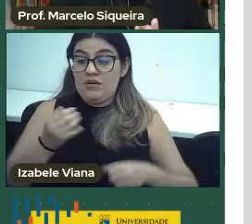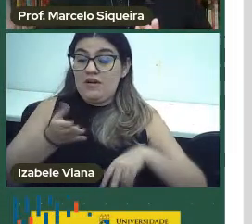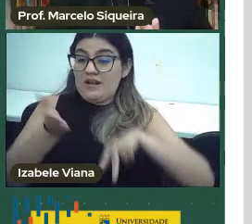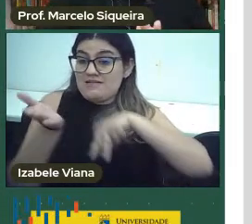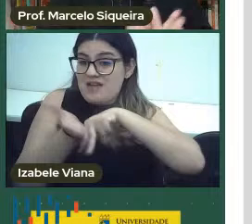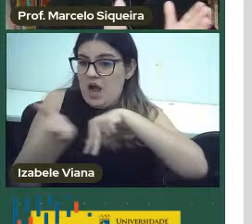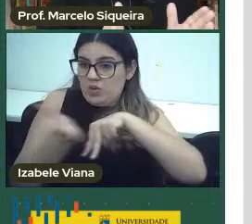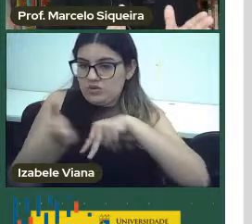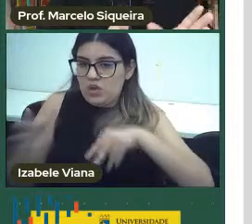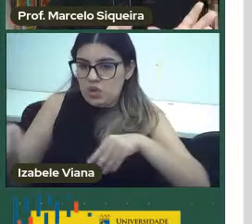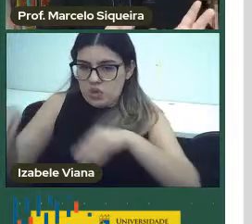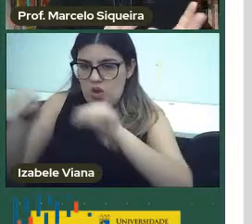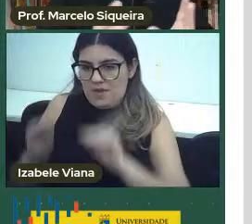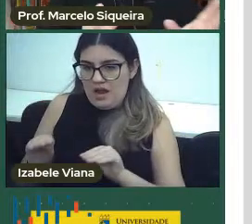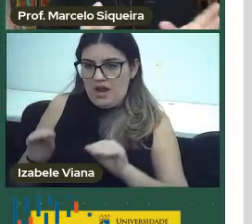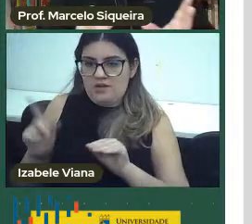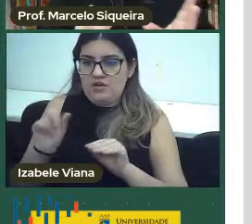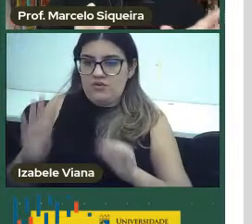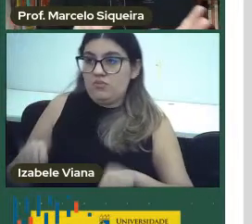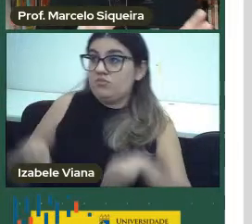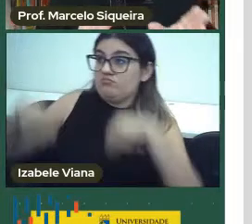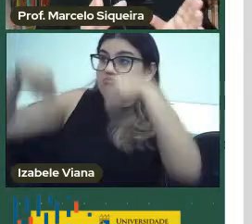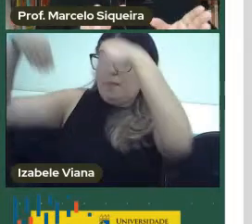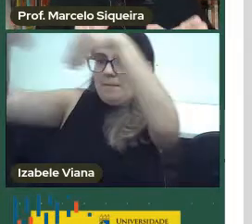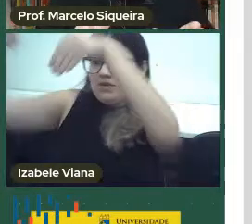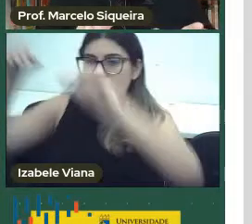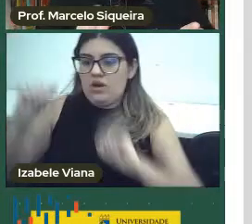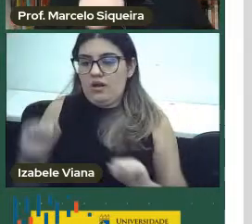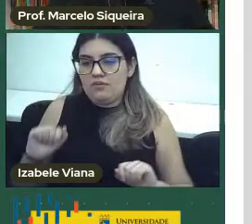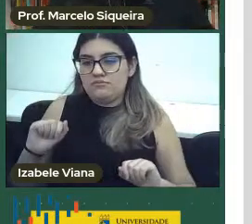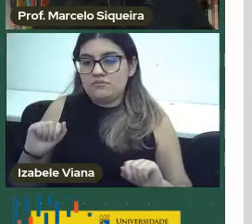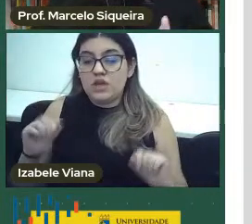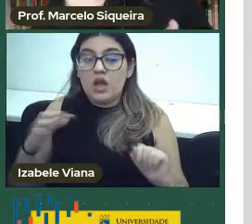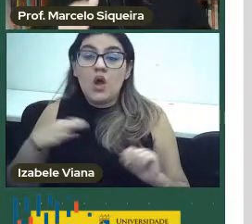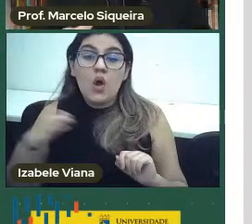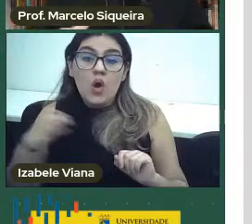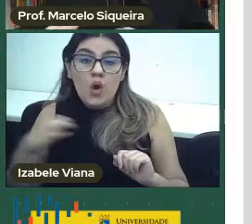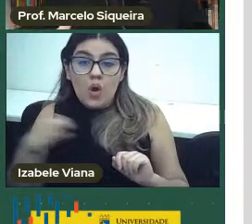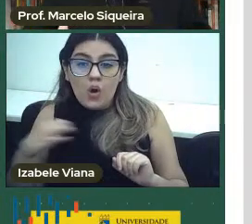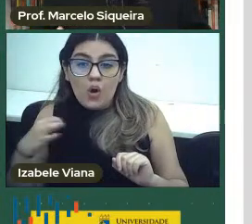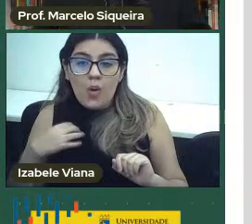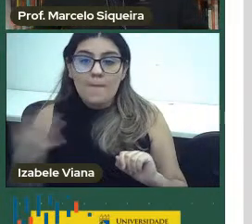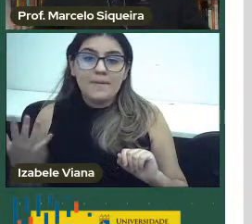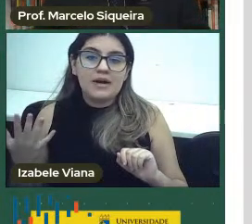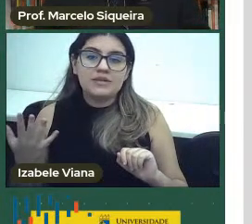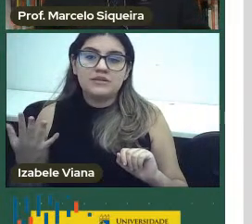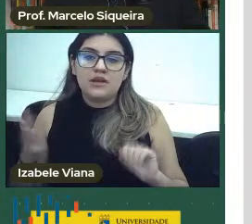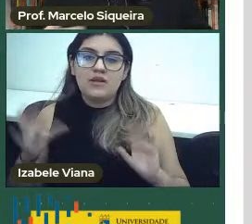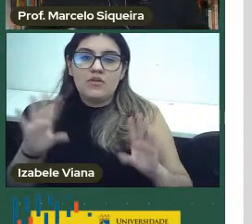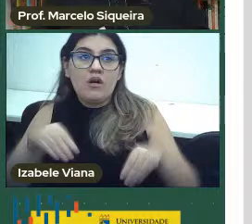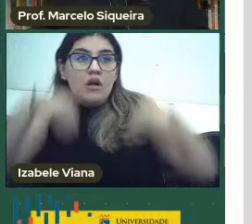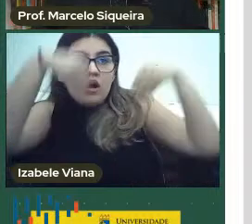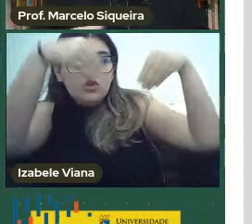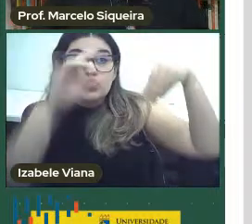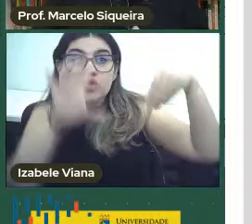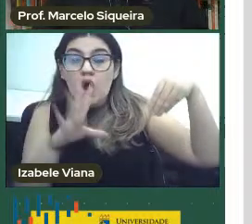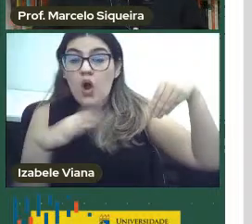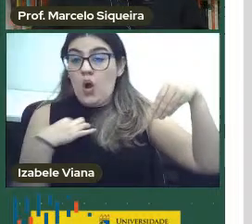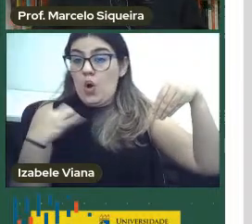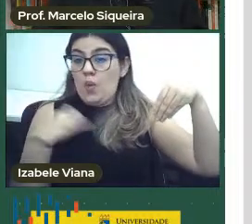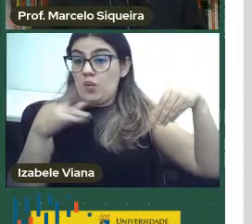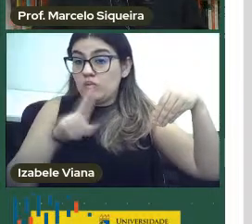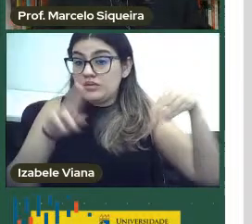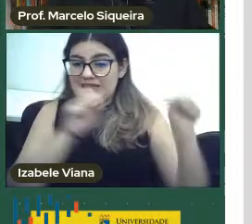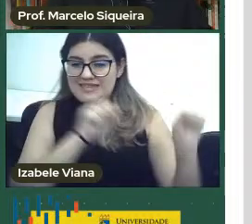lado. As roupas, eu vou fazer, colocar aqui pendurado apenas as roupas da semana. As outras roupas